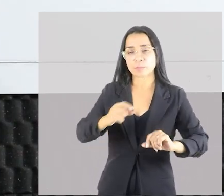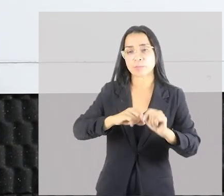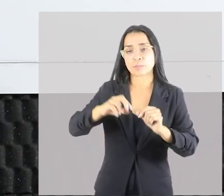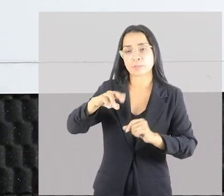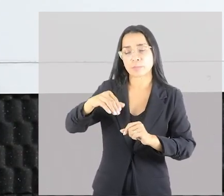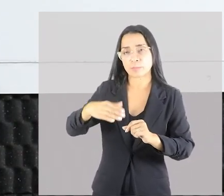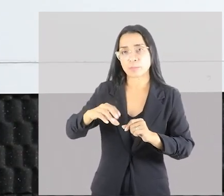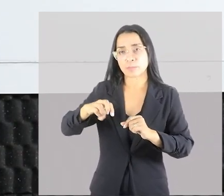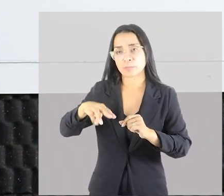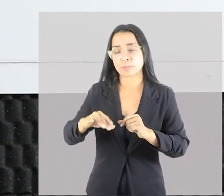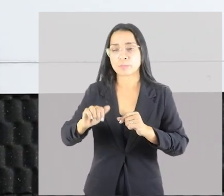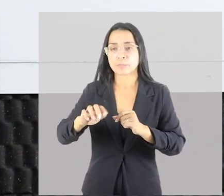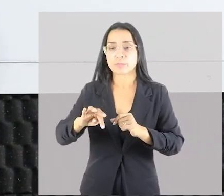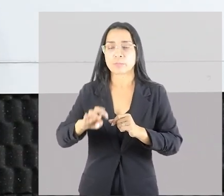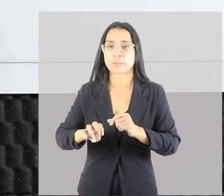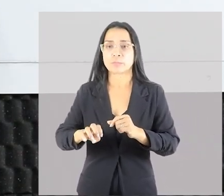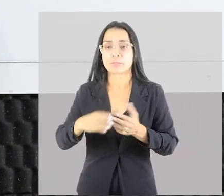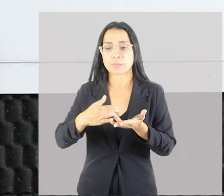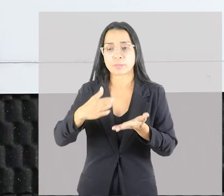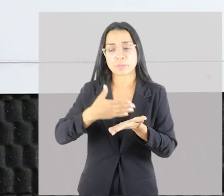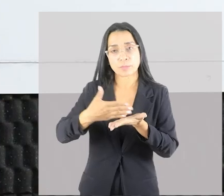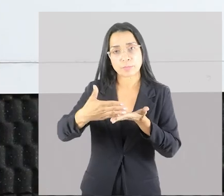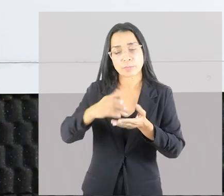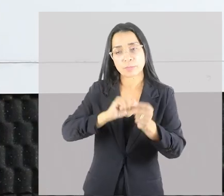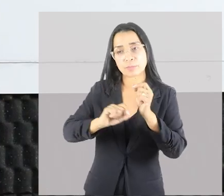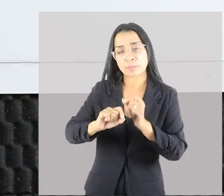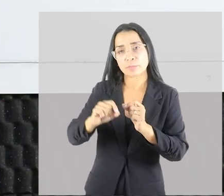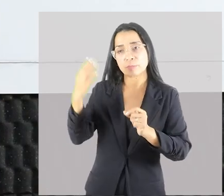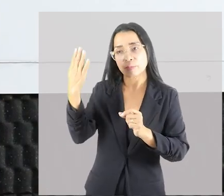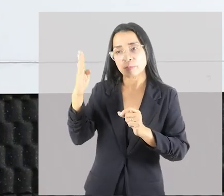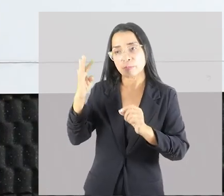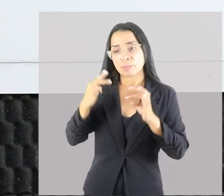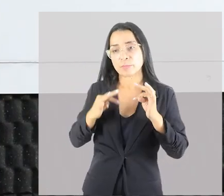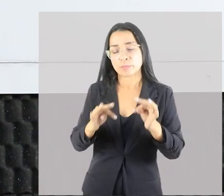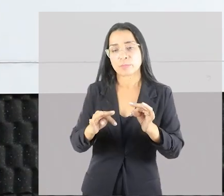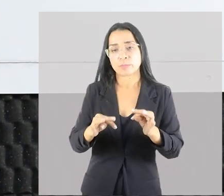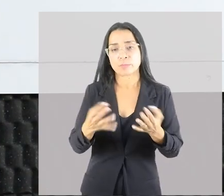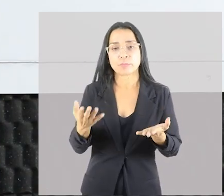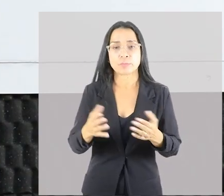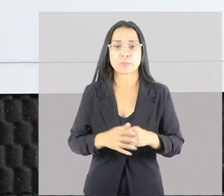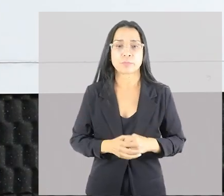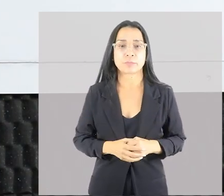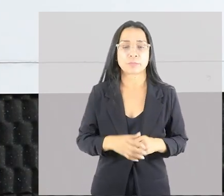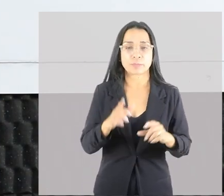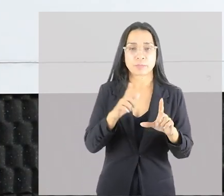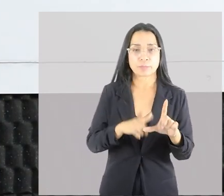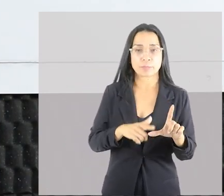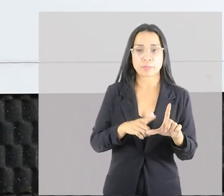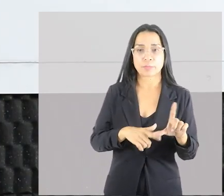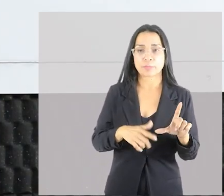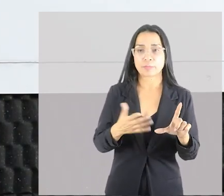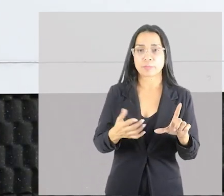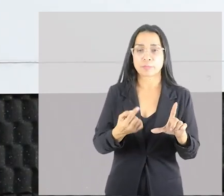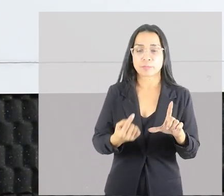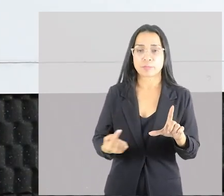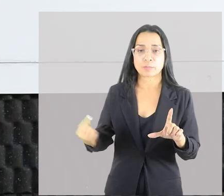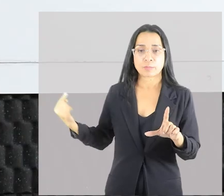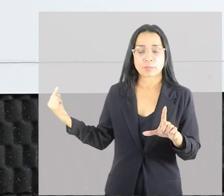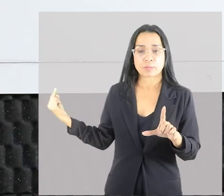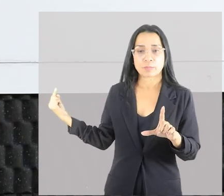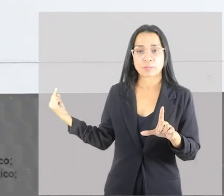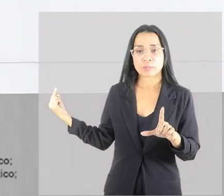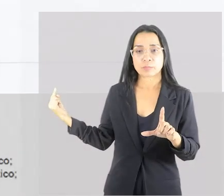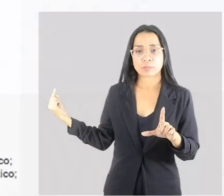Ela é feita a partir de biotecnologia. Isso é muito interessante pra gente, certo? Bora lá nessa questão do Enem, que